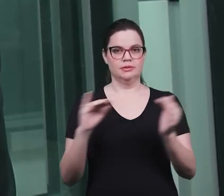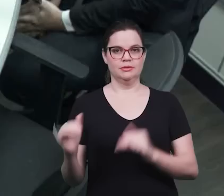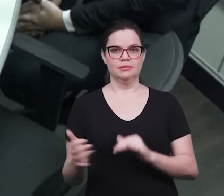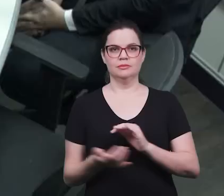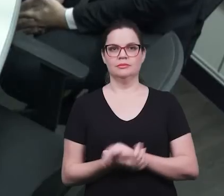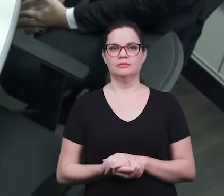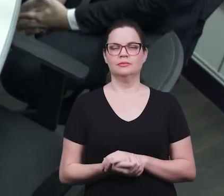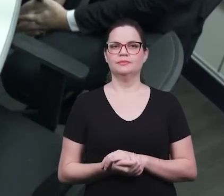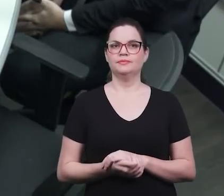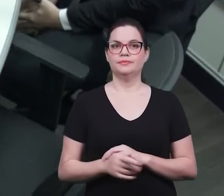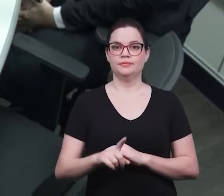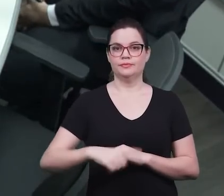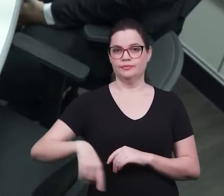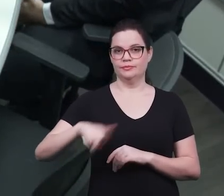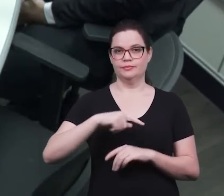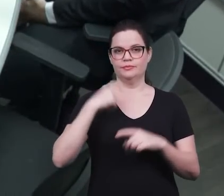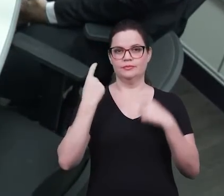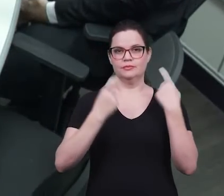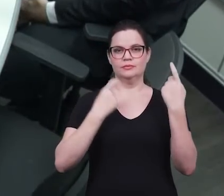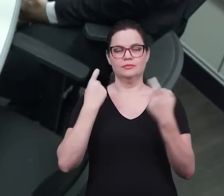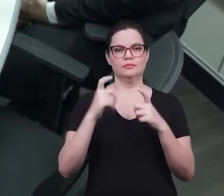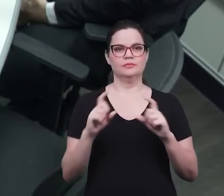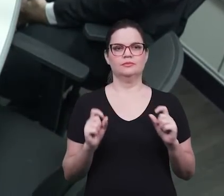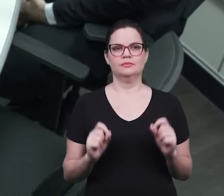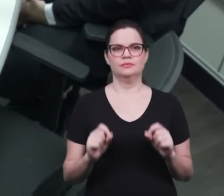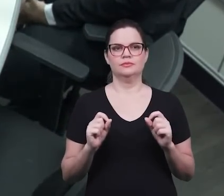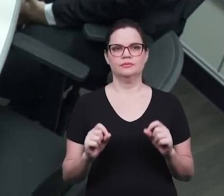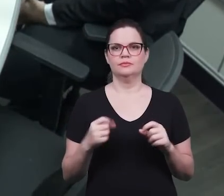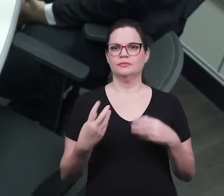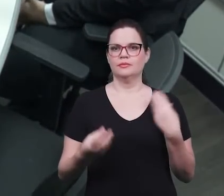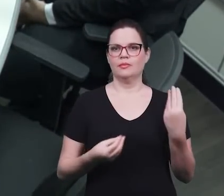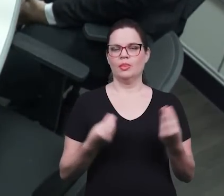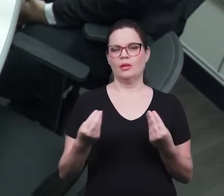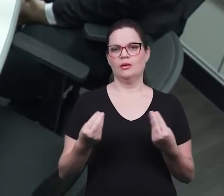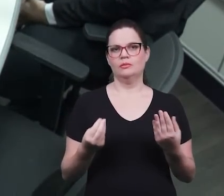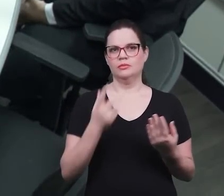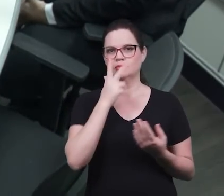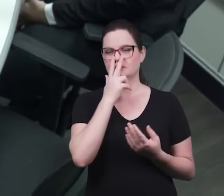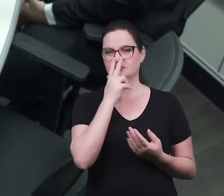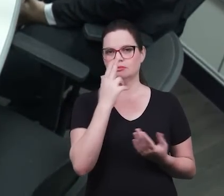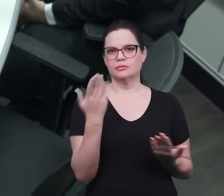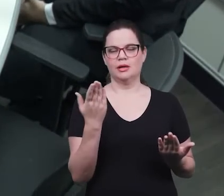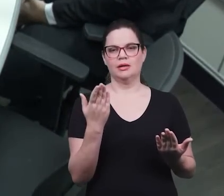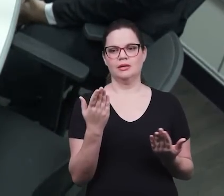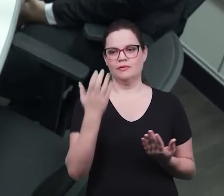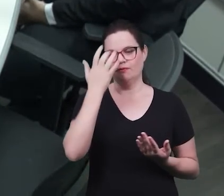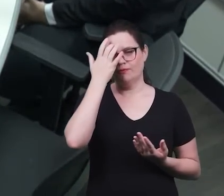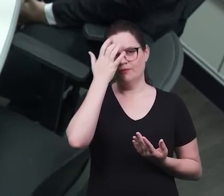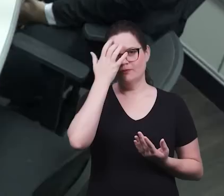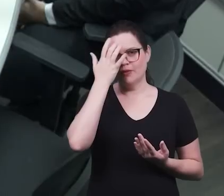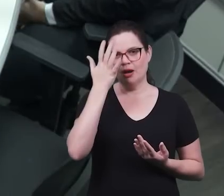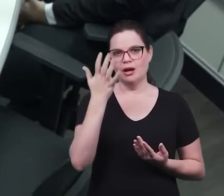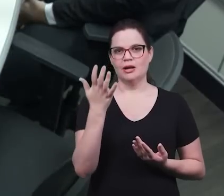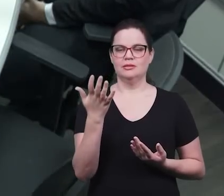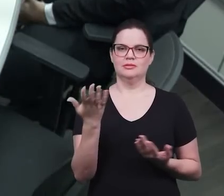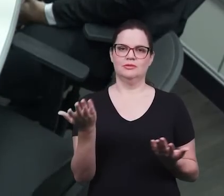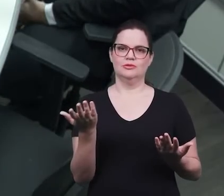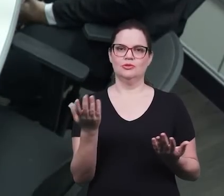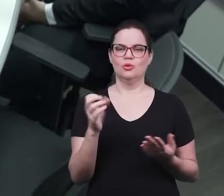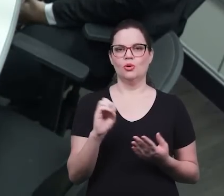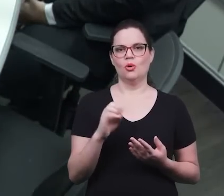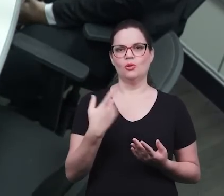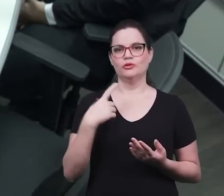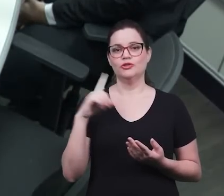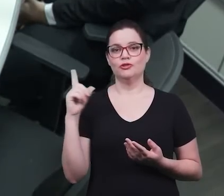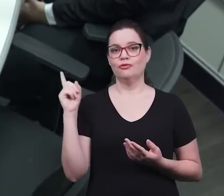Obviamente que a grande preocupação é a facilidade ou dificuldade que os idosos têm de lidar com essas